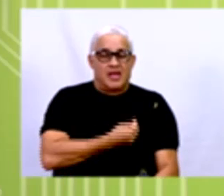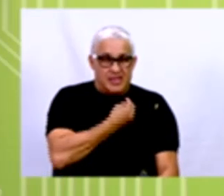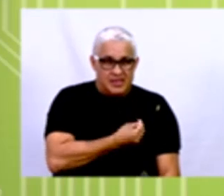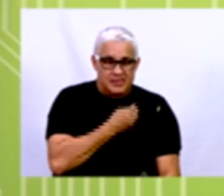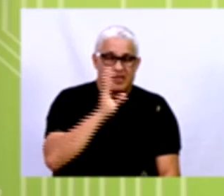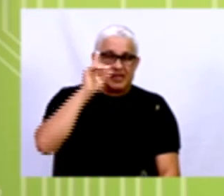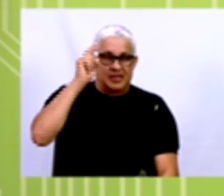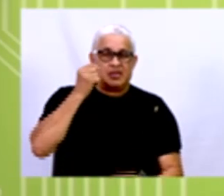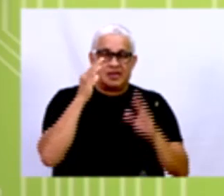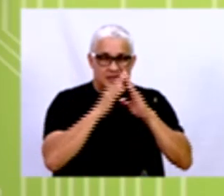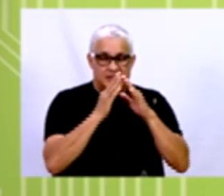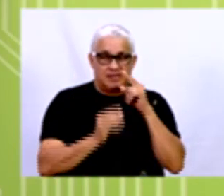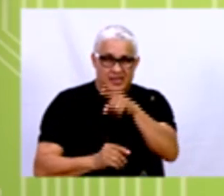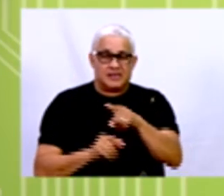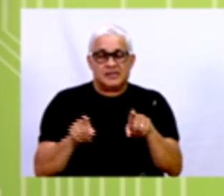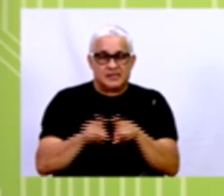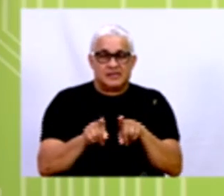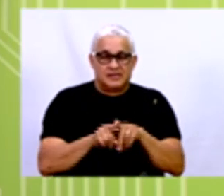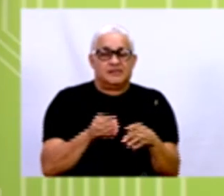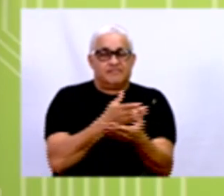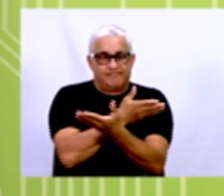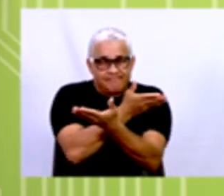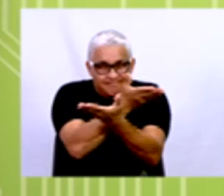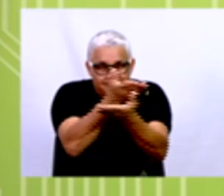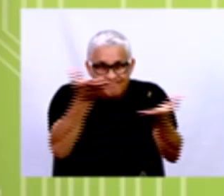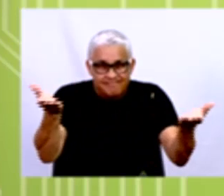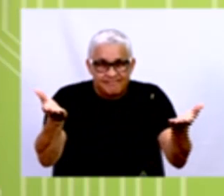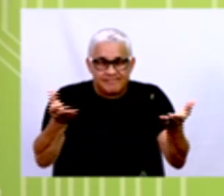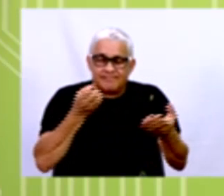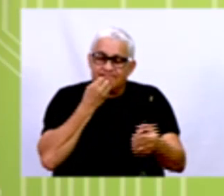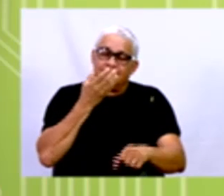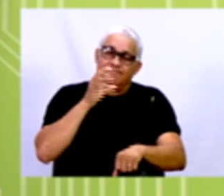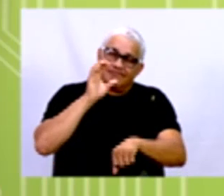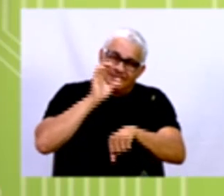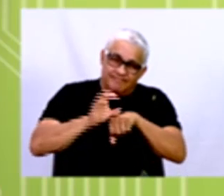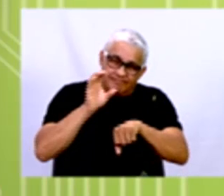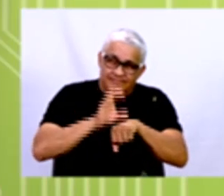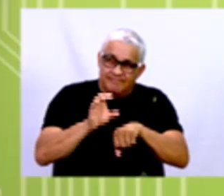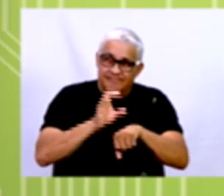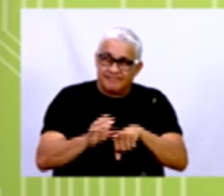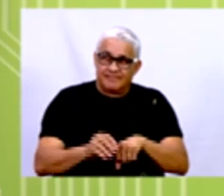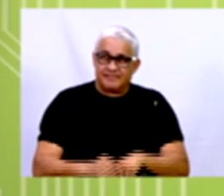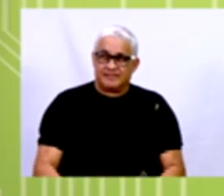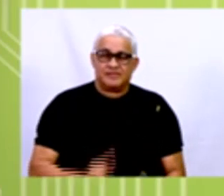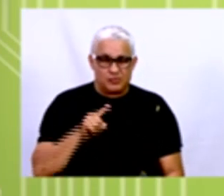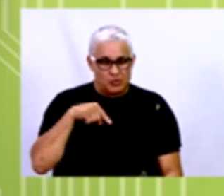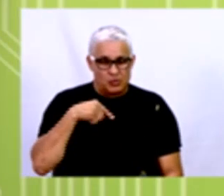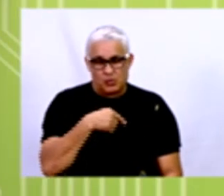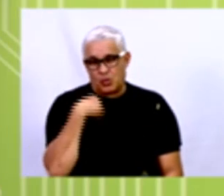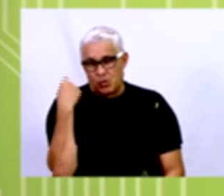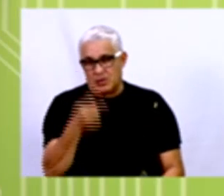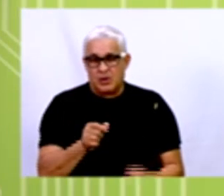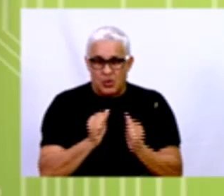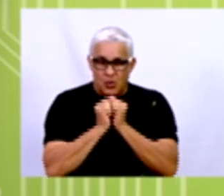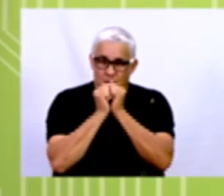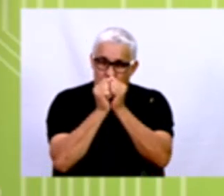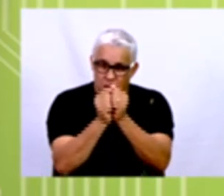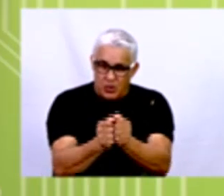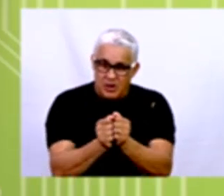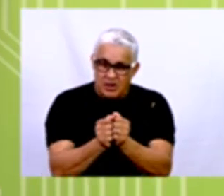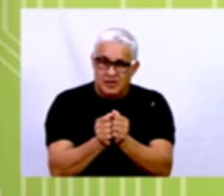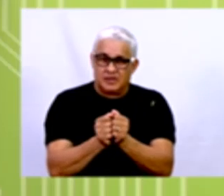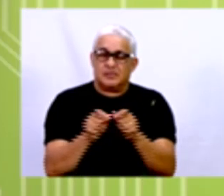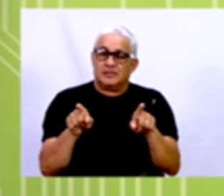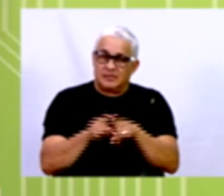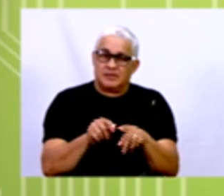eu quero desejar a todos um bom curso, né, que essa caminhada aqui seja bem produtiva. Um